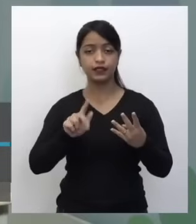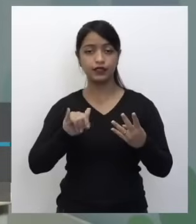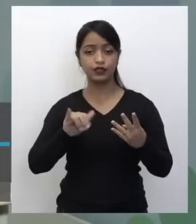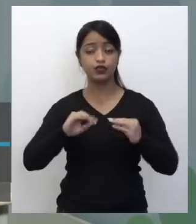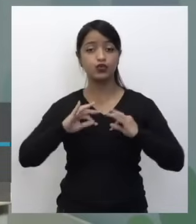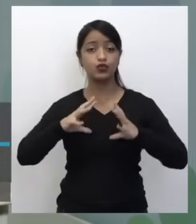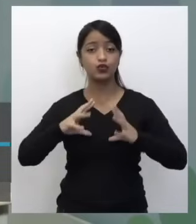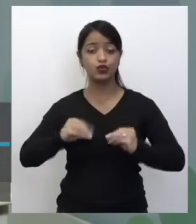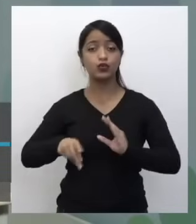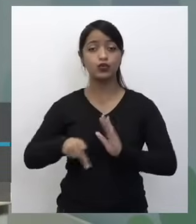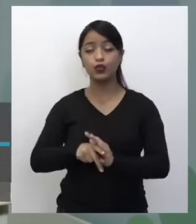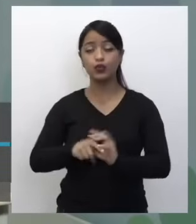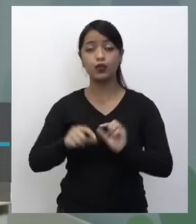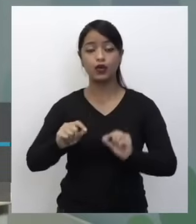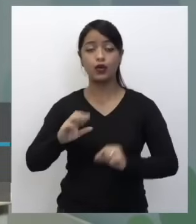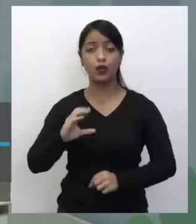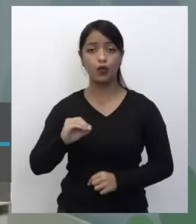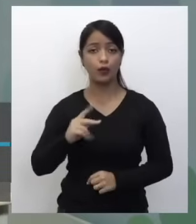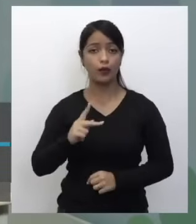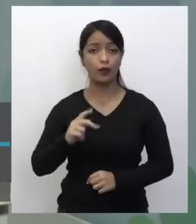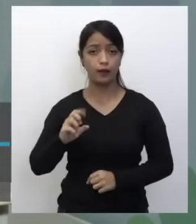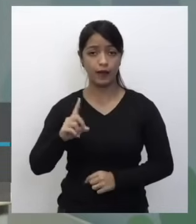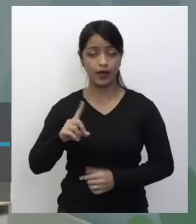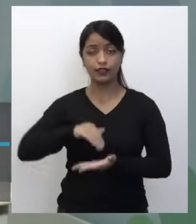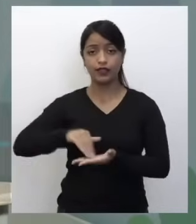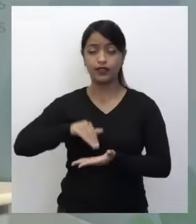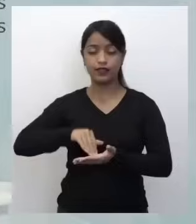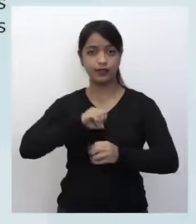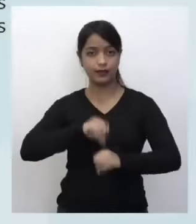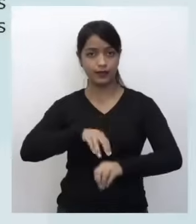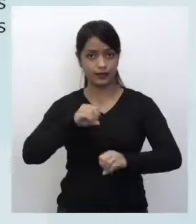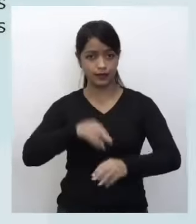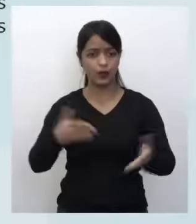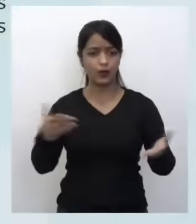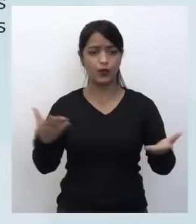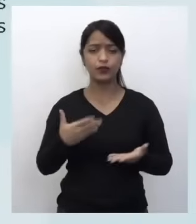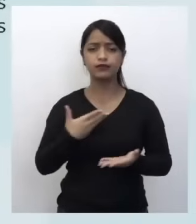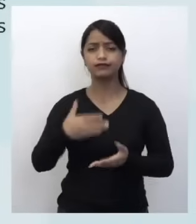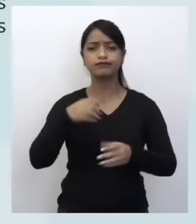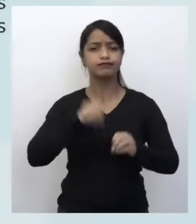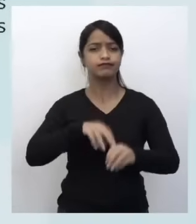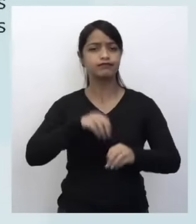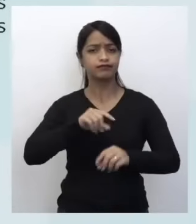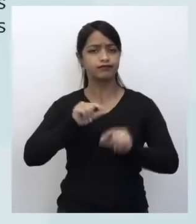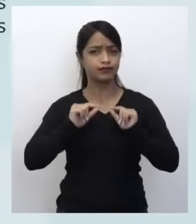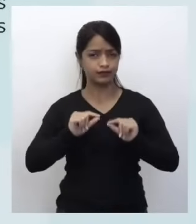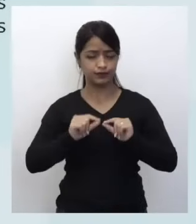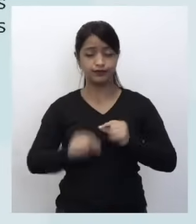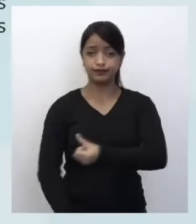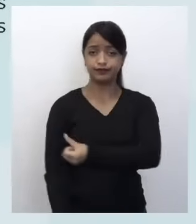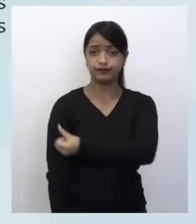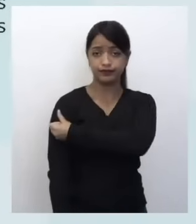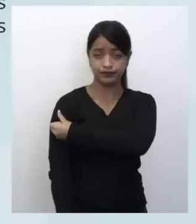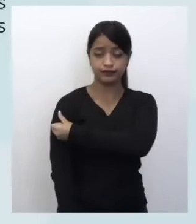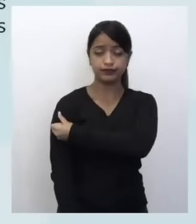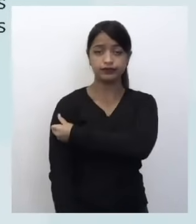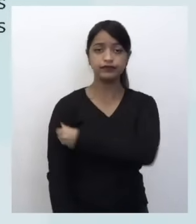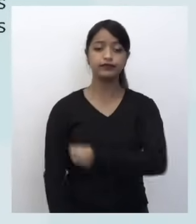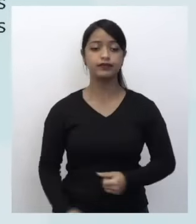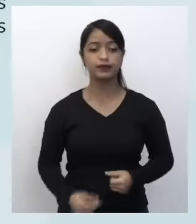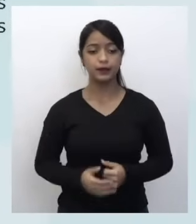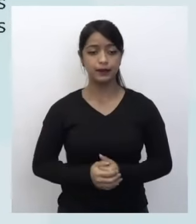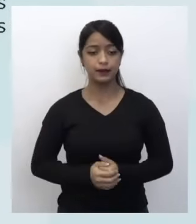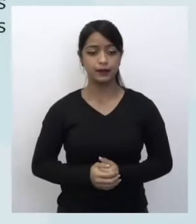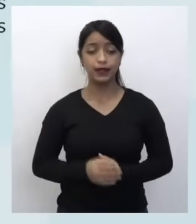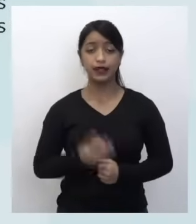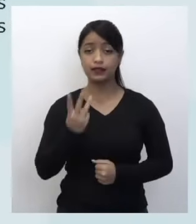da Secretaria da Educação. Vamos ver o que vamos trabalhar hoje. Ensino fundamental, sexto ano, terceiro bimestre. A